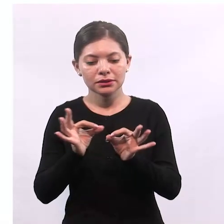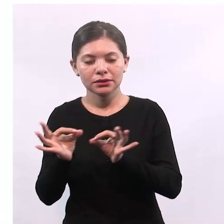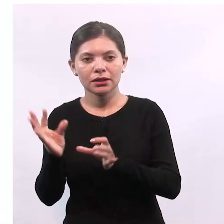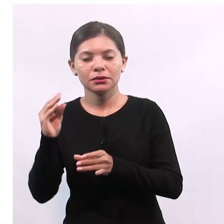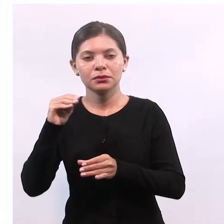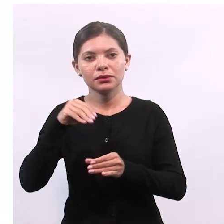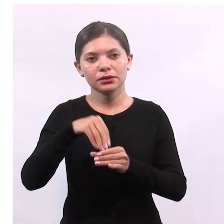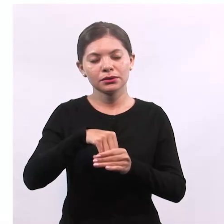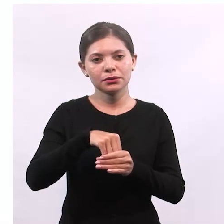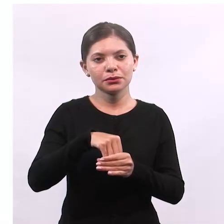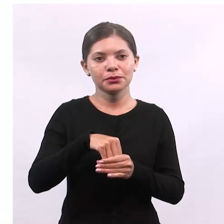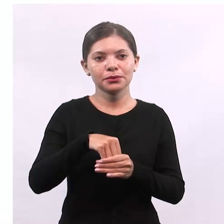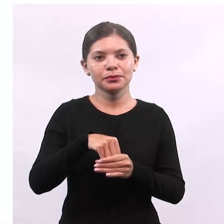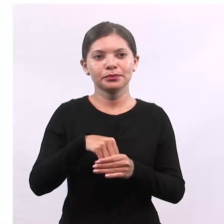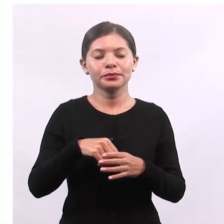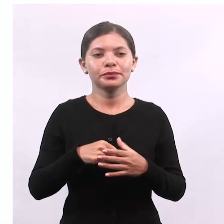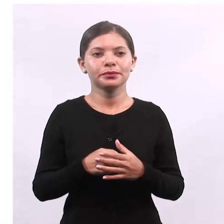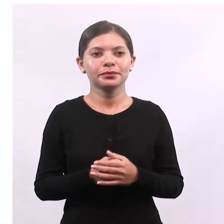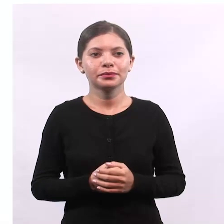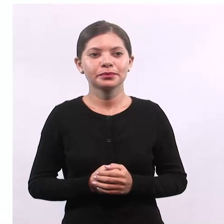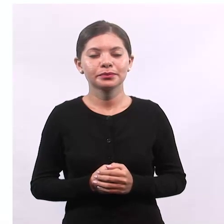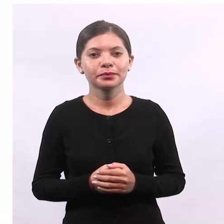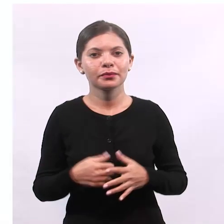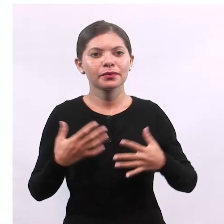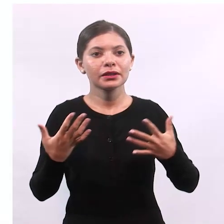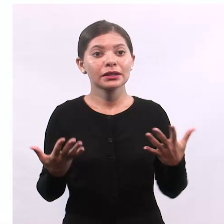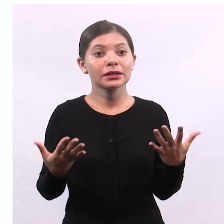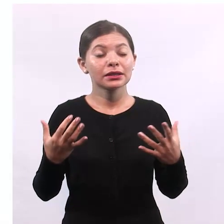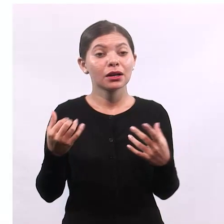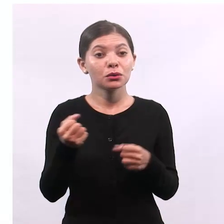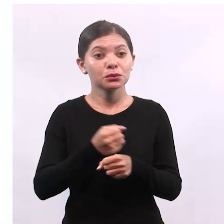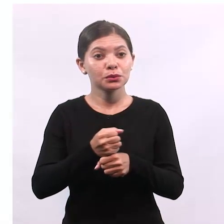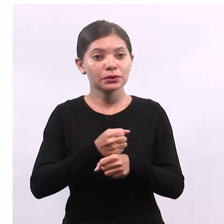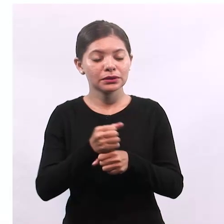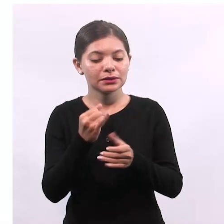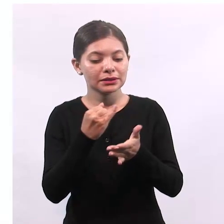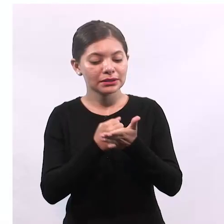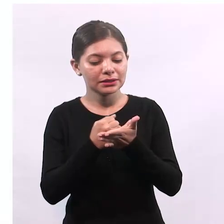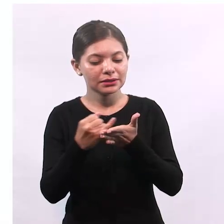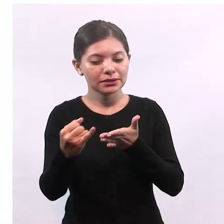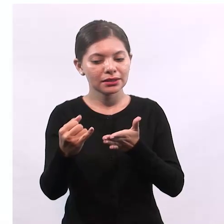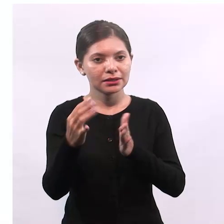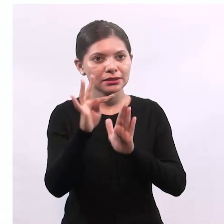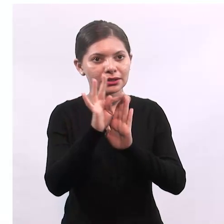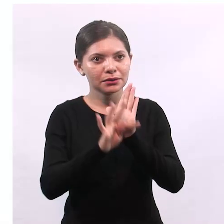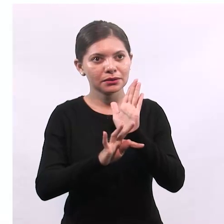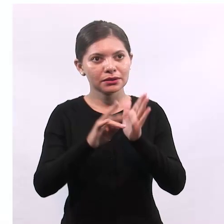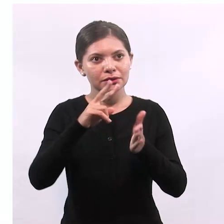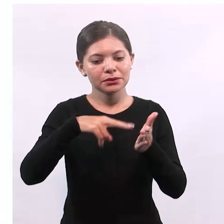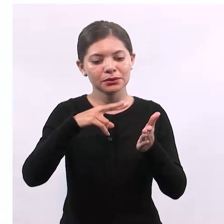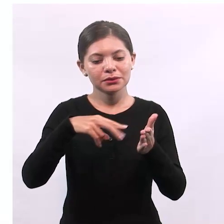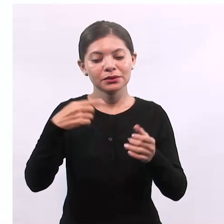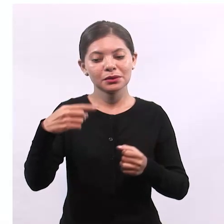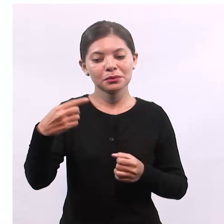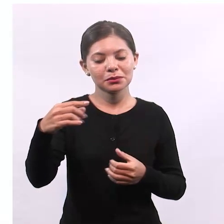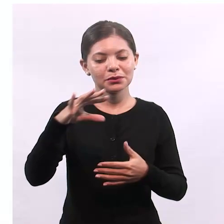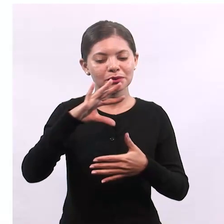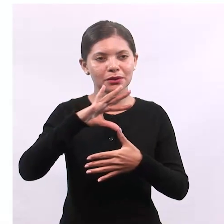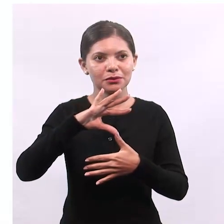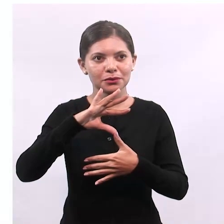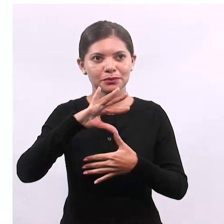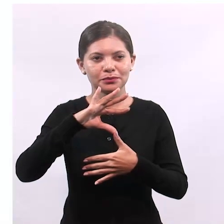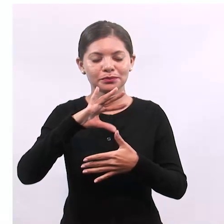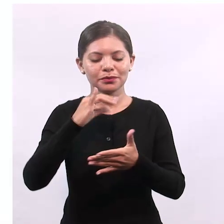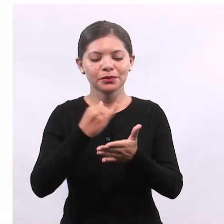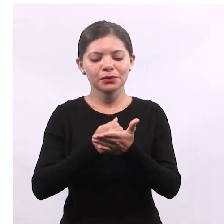organizados dentre uma distribuição geográfica então nos anos iniciais se a gente ler o texto e depois vão para